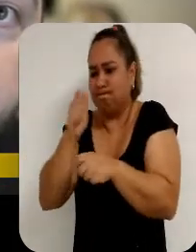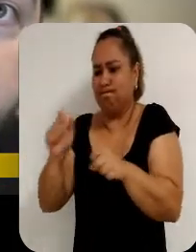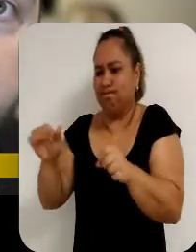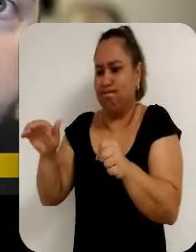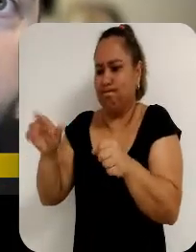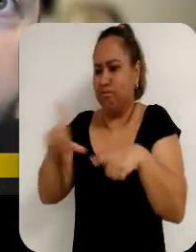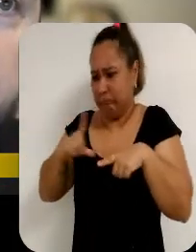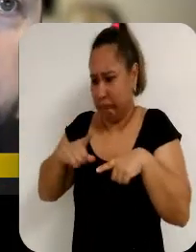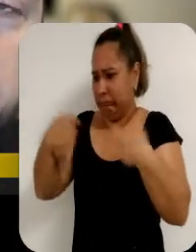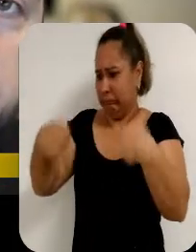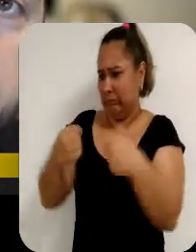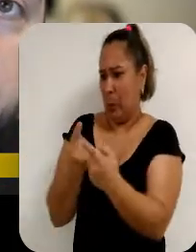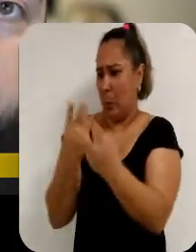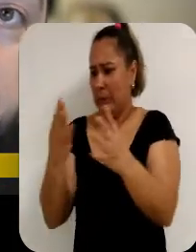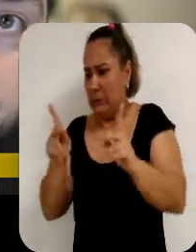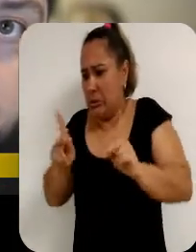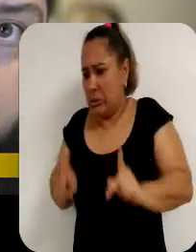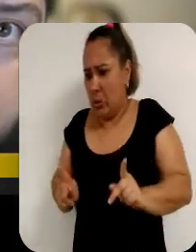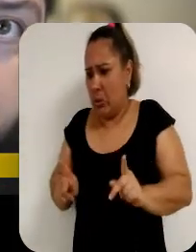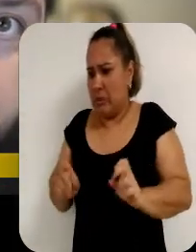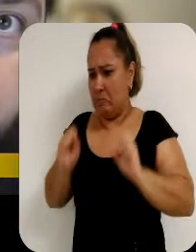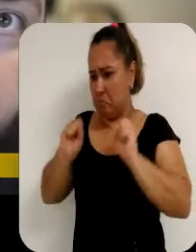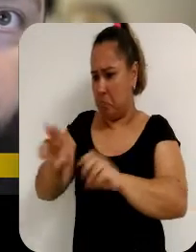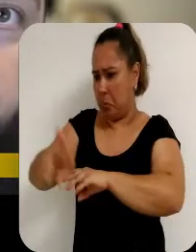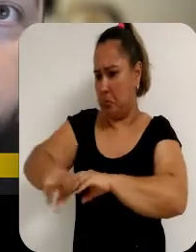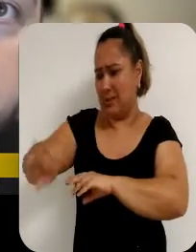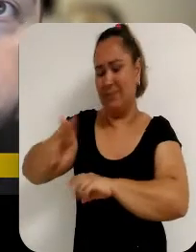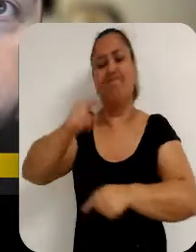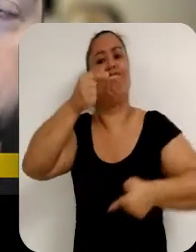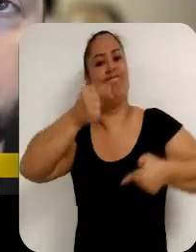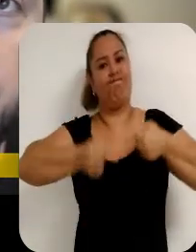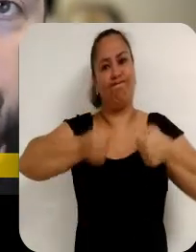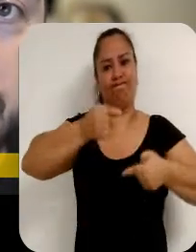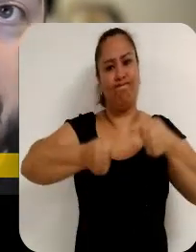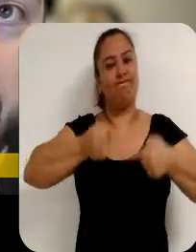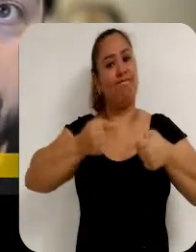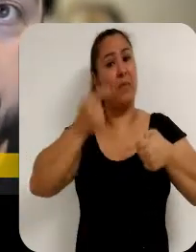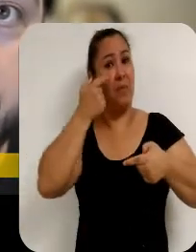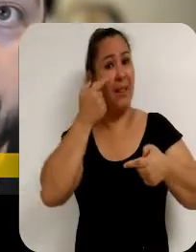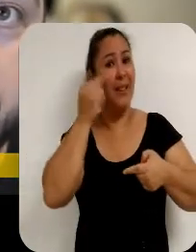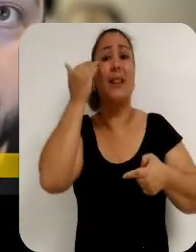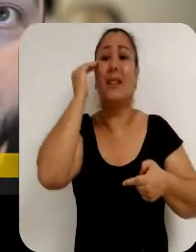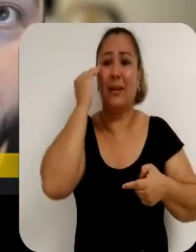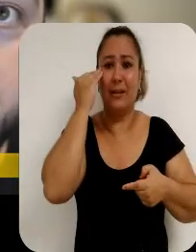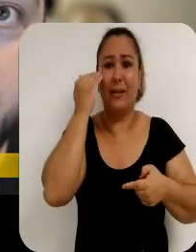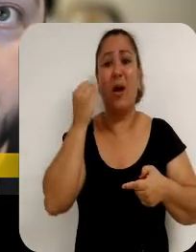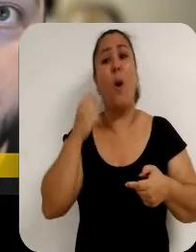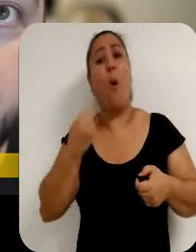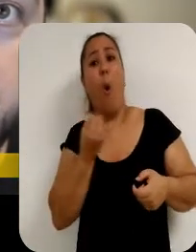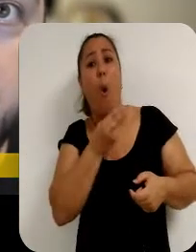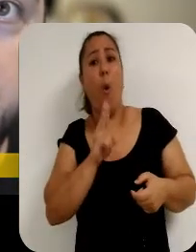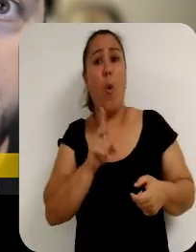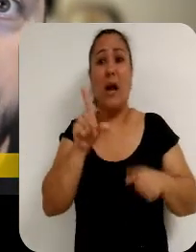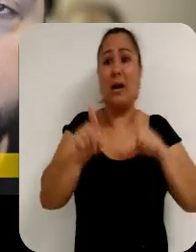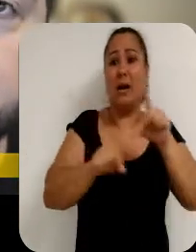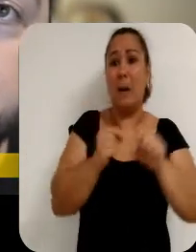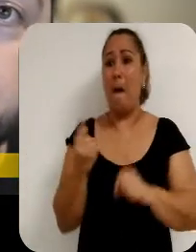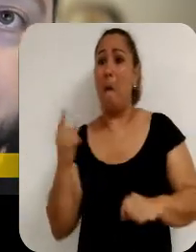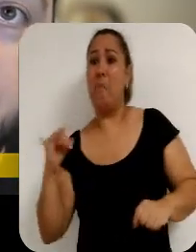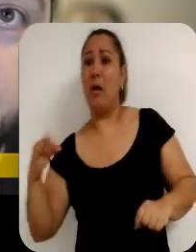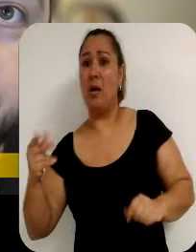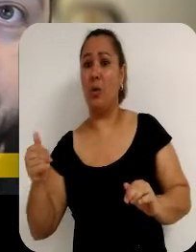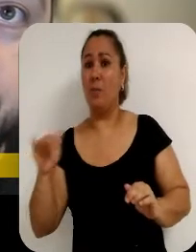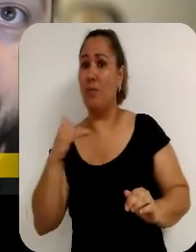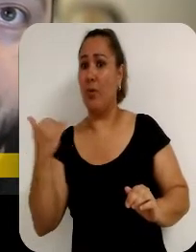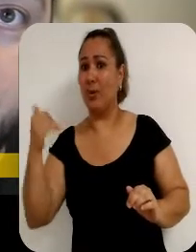teremos 1 milhão de mortos ou teremos alguns milhares de mortos. Porque esse cenário